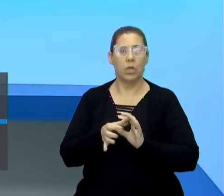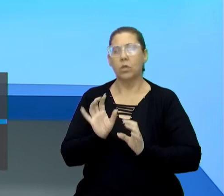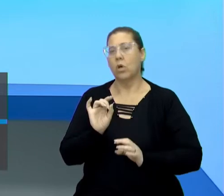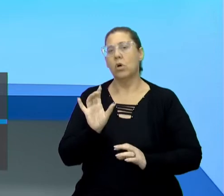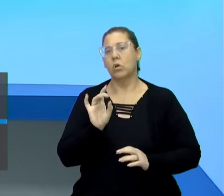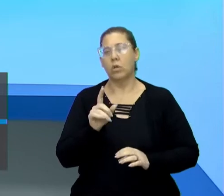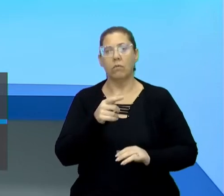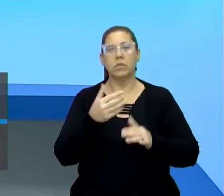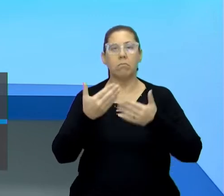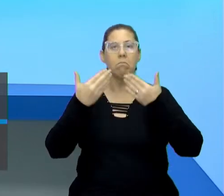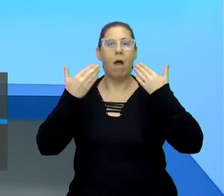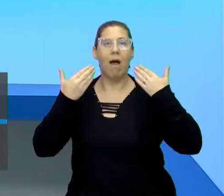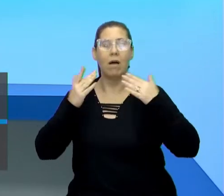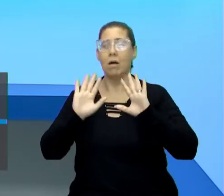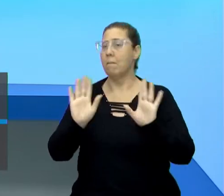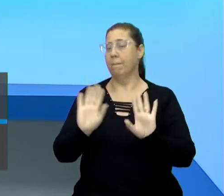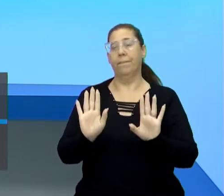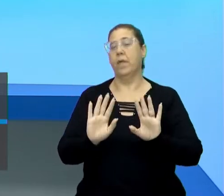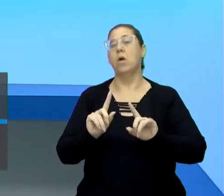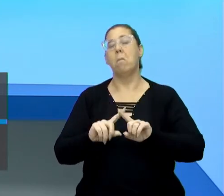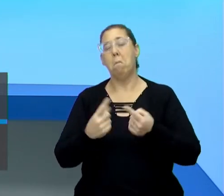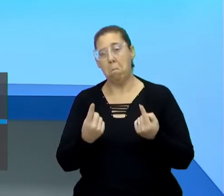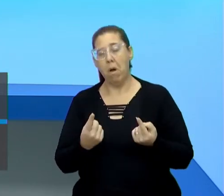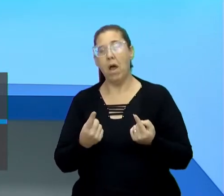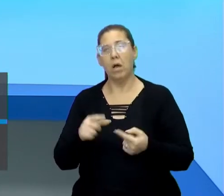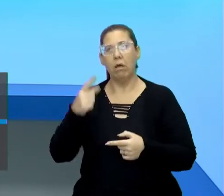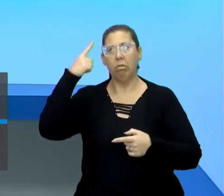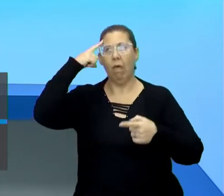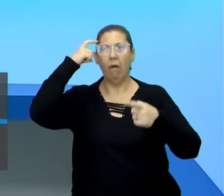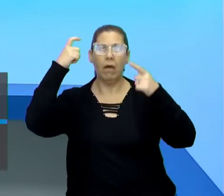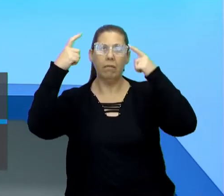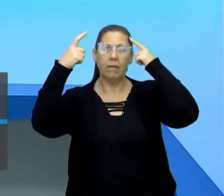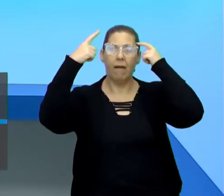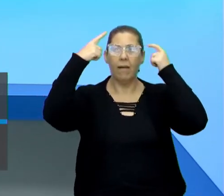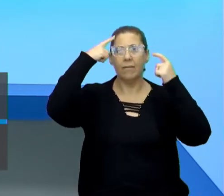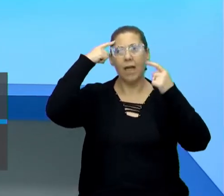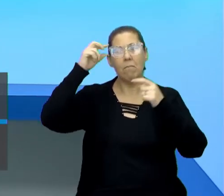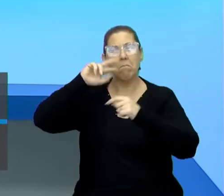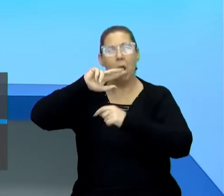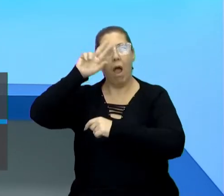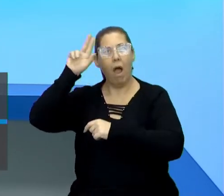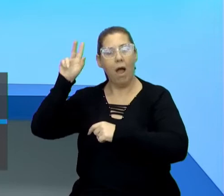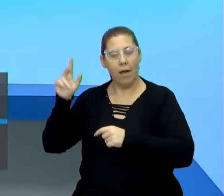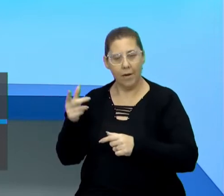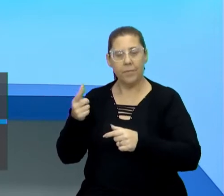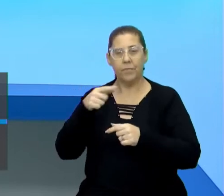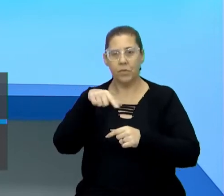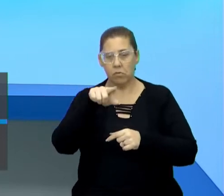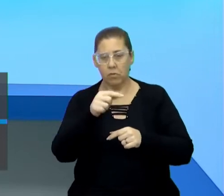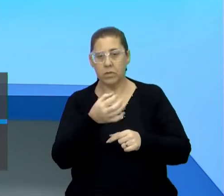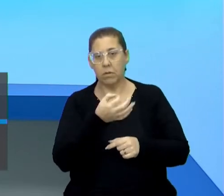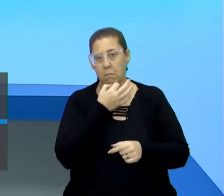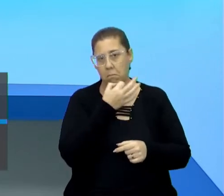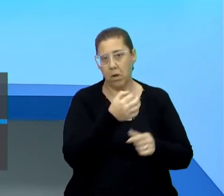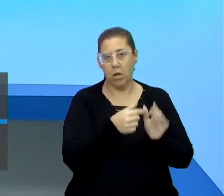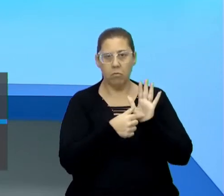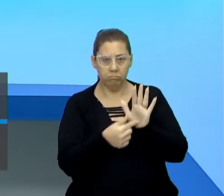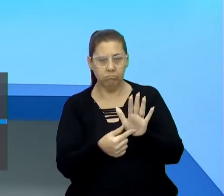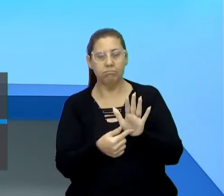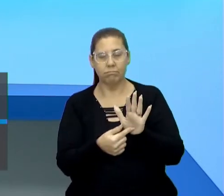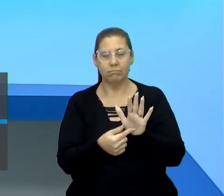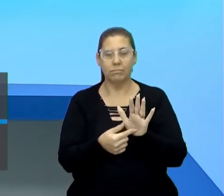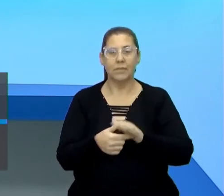a você aparecer, mas a que as suas ideias, a ideia que você